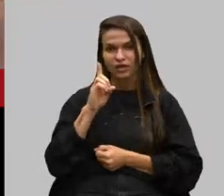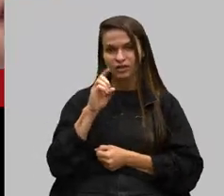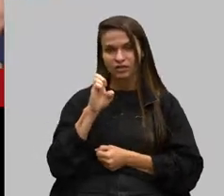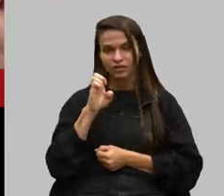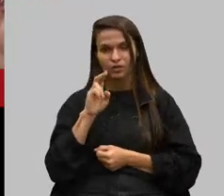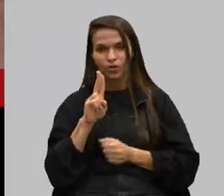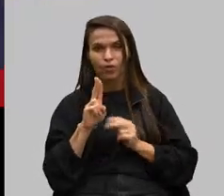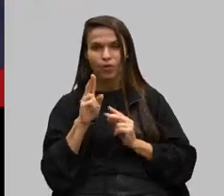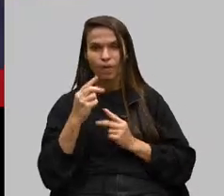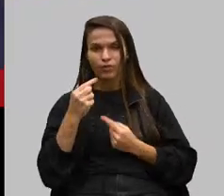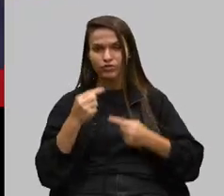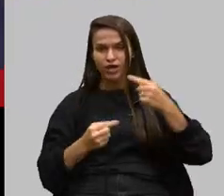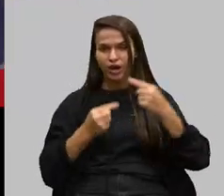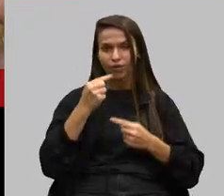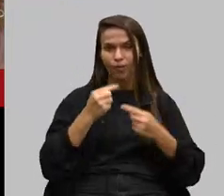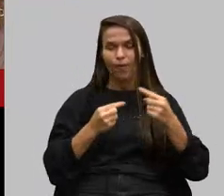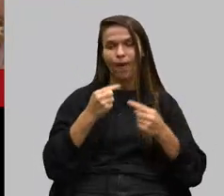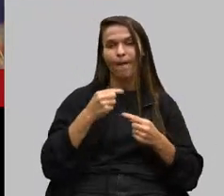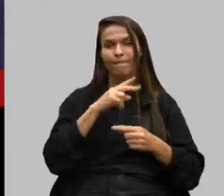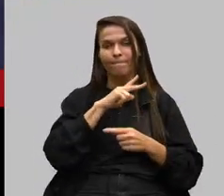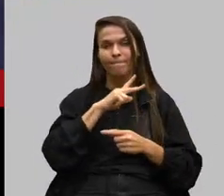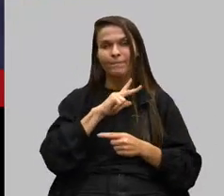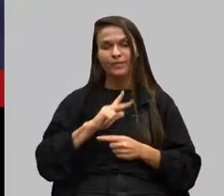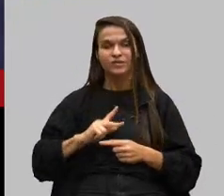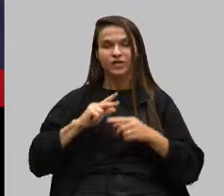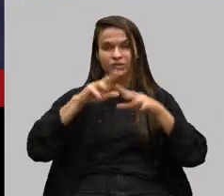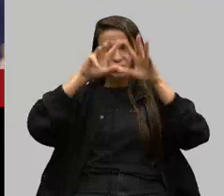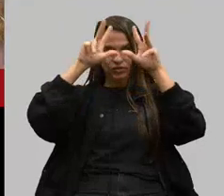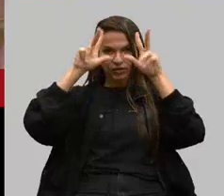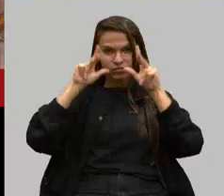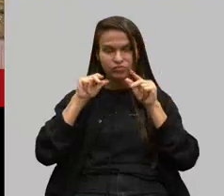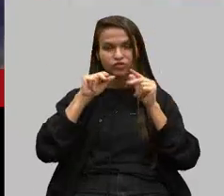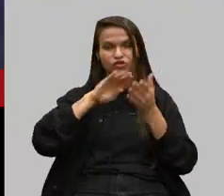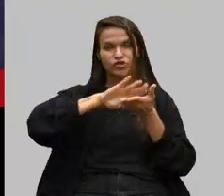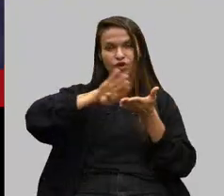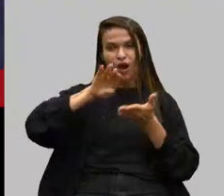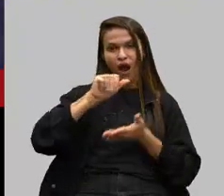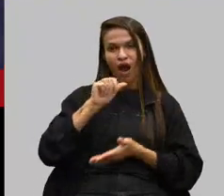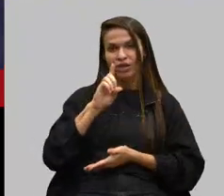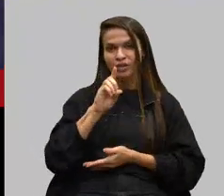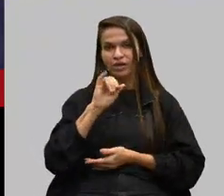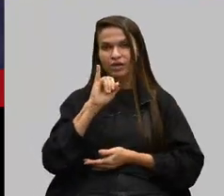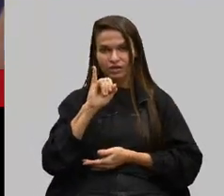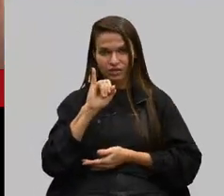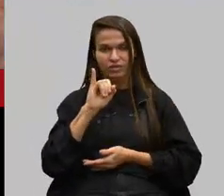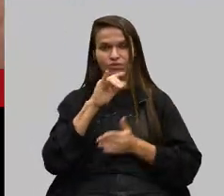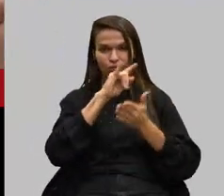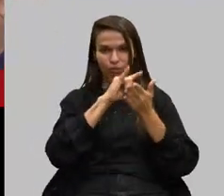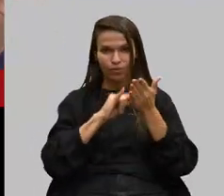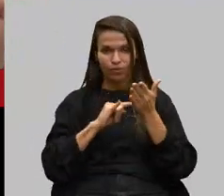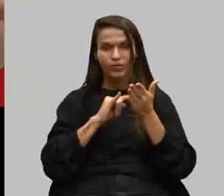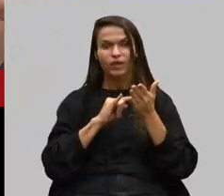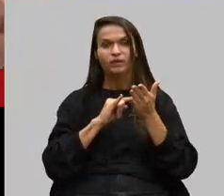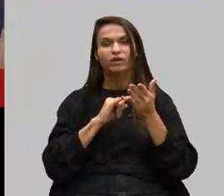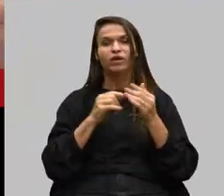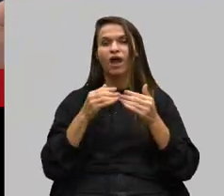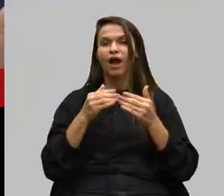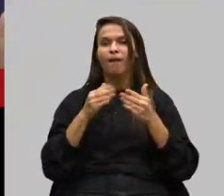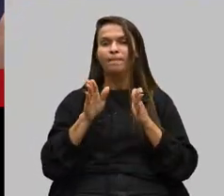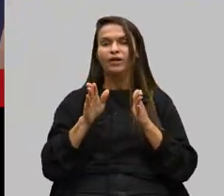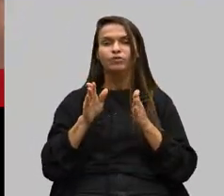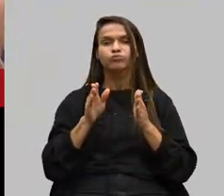com o presidente do Tribunal que retirou a de da pauta e abriu uma eh uma